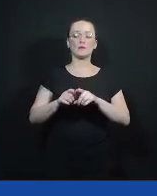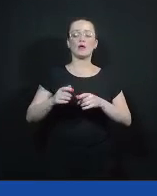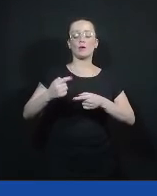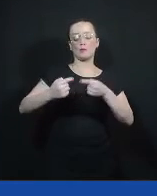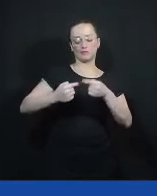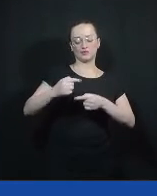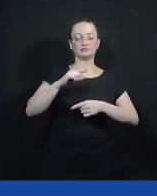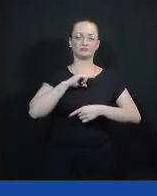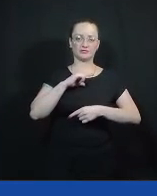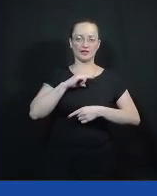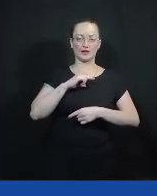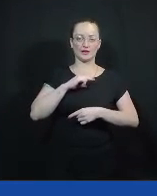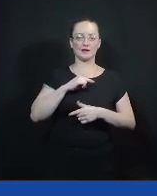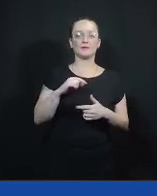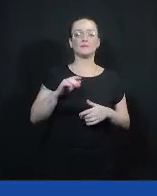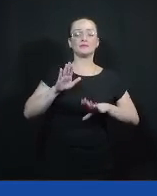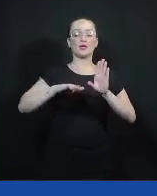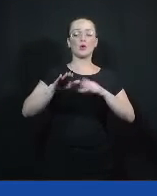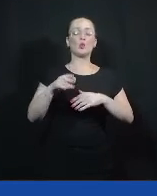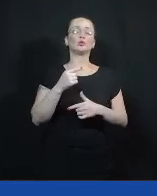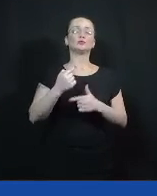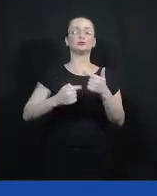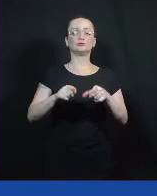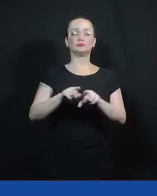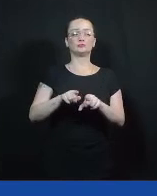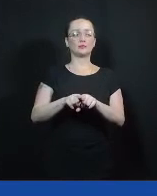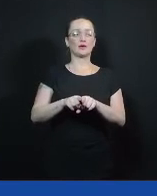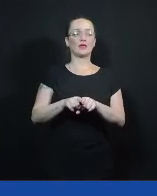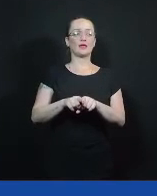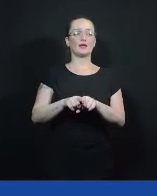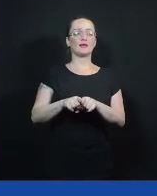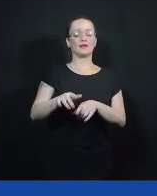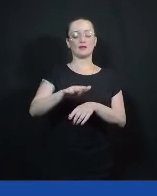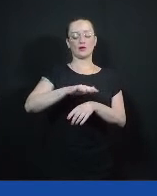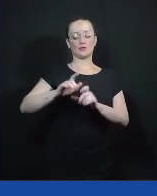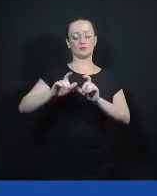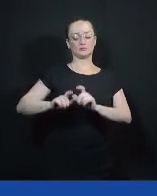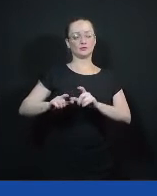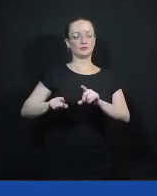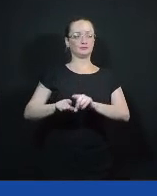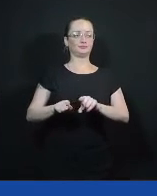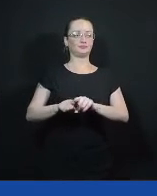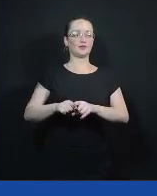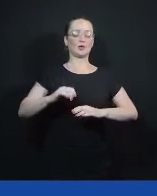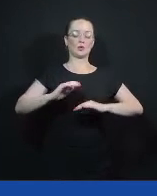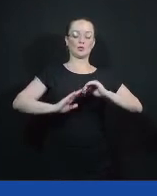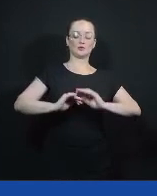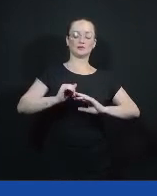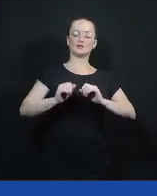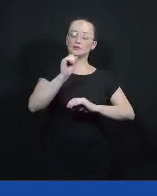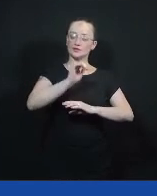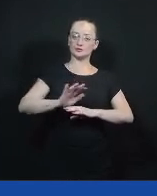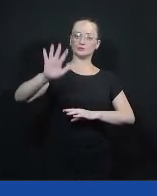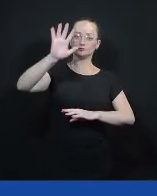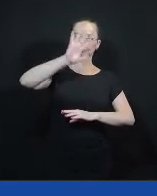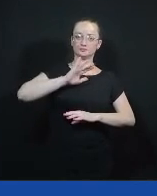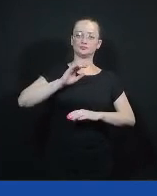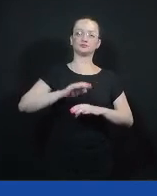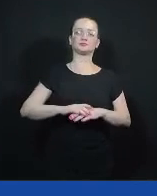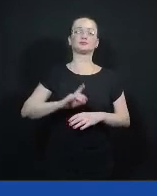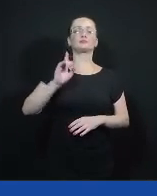grupos políticos. Não por acaso, muitos políticos no âmbito local, mas também com atuação